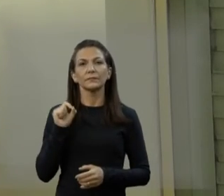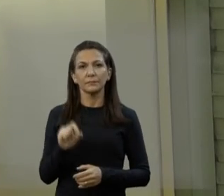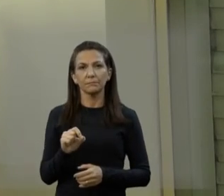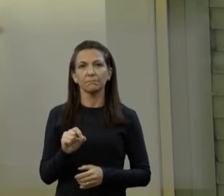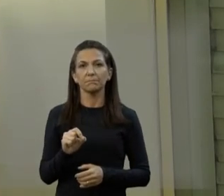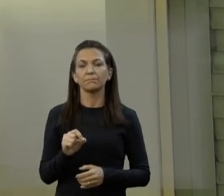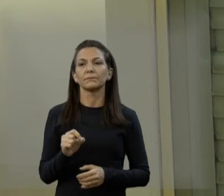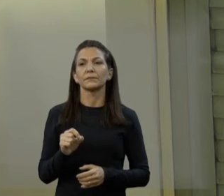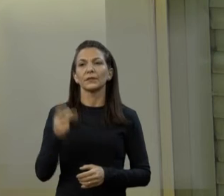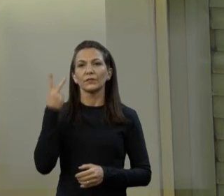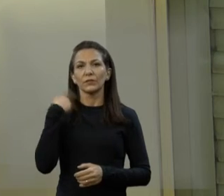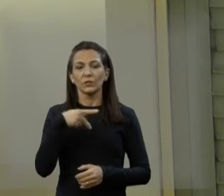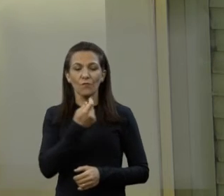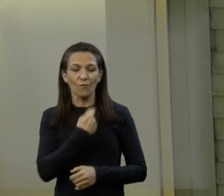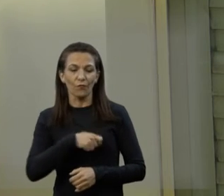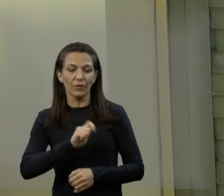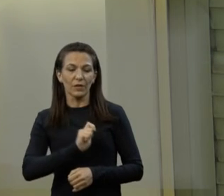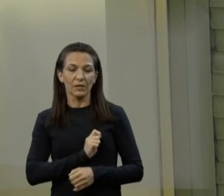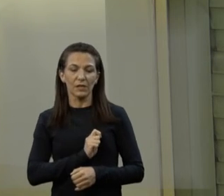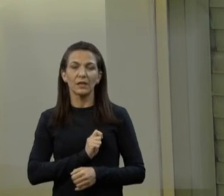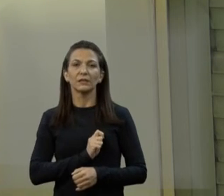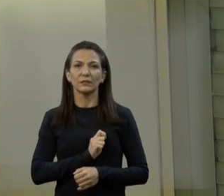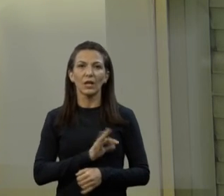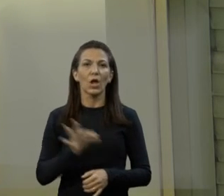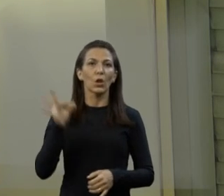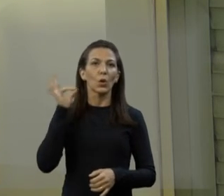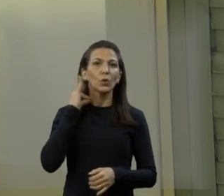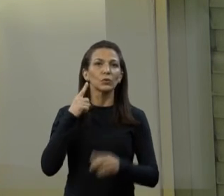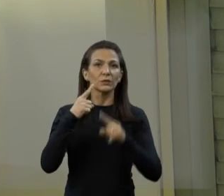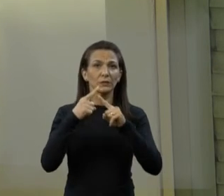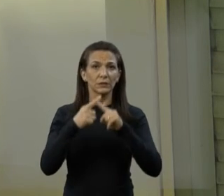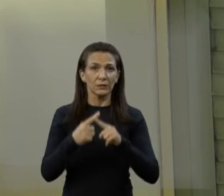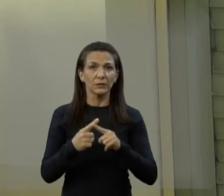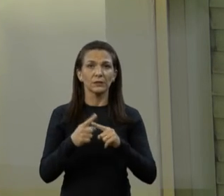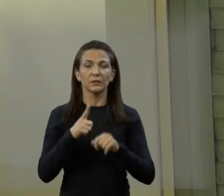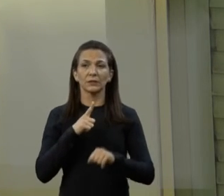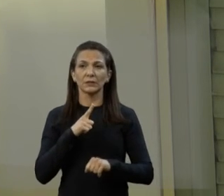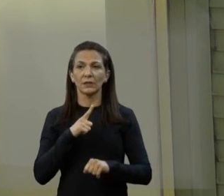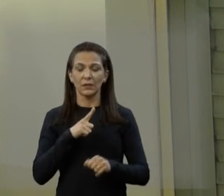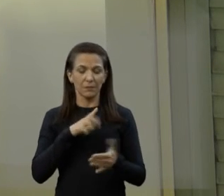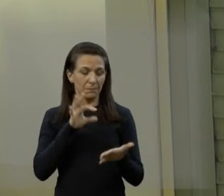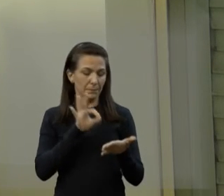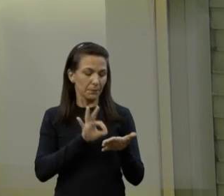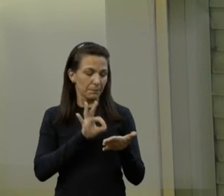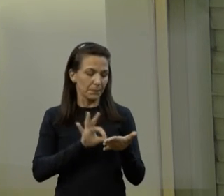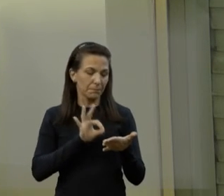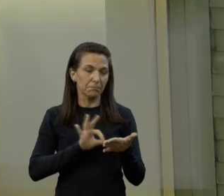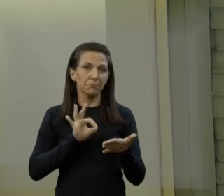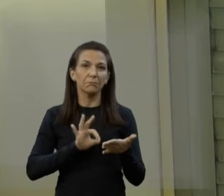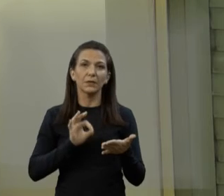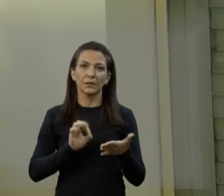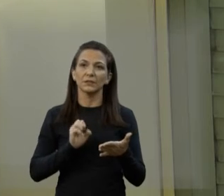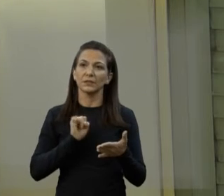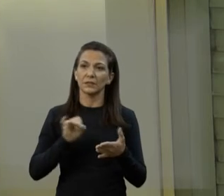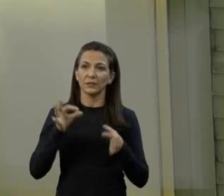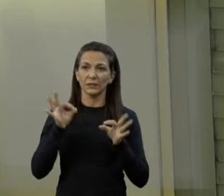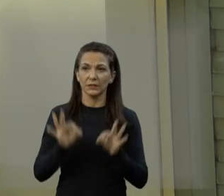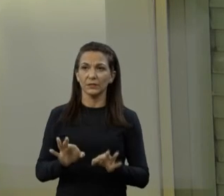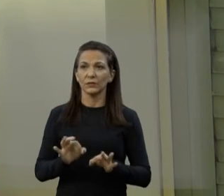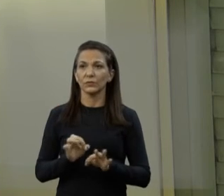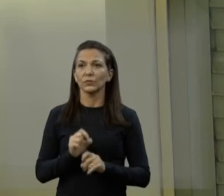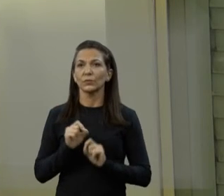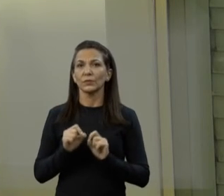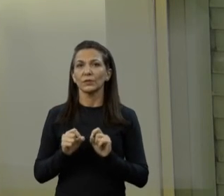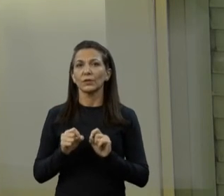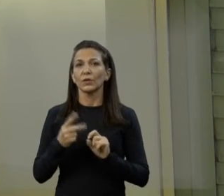em quantos vereadores aqui também fiscalizarmos tudo isso para que isso aconteça melhor forma então aqui deixa as minhas palavras gostaria muito